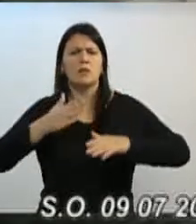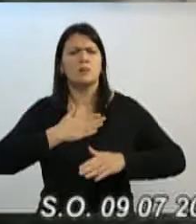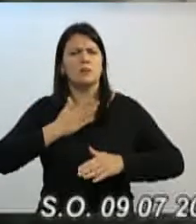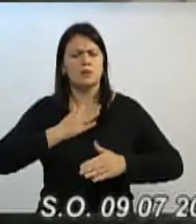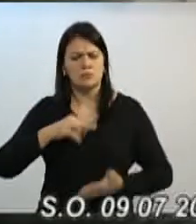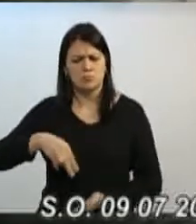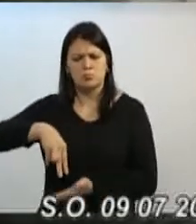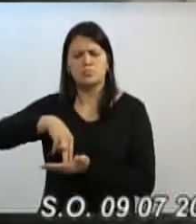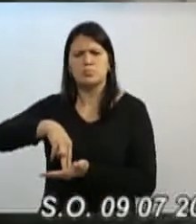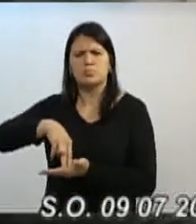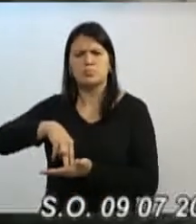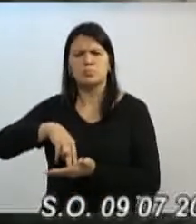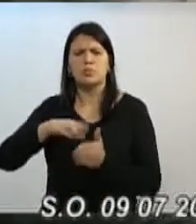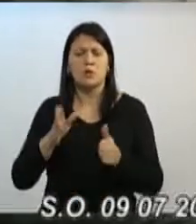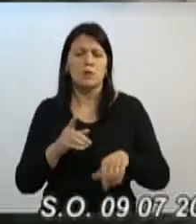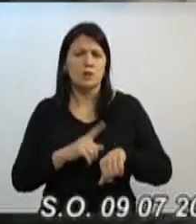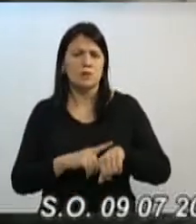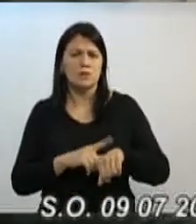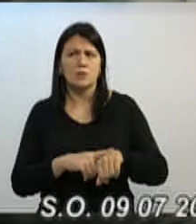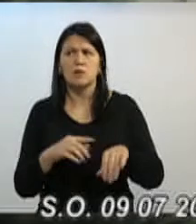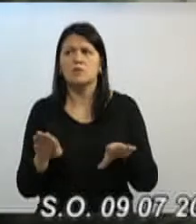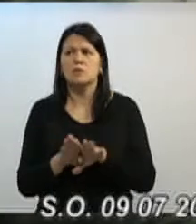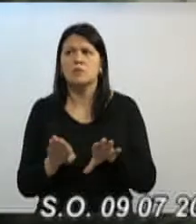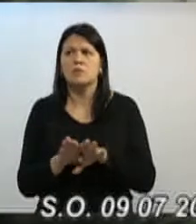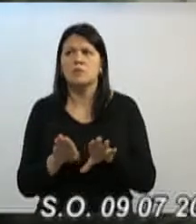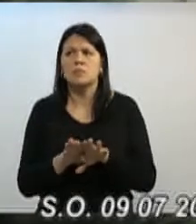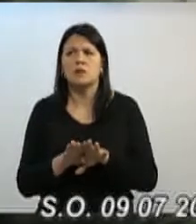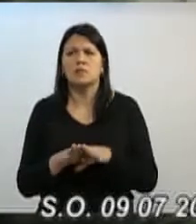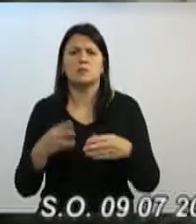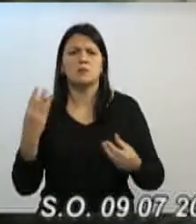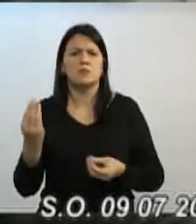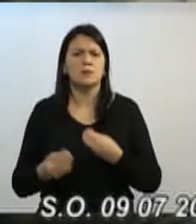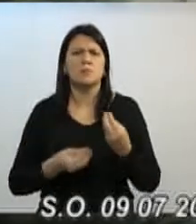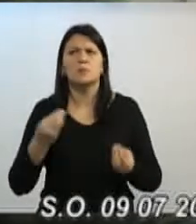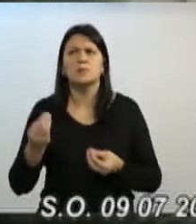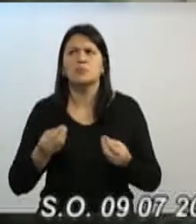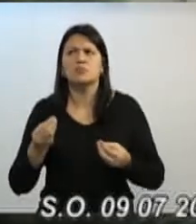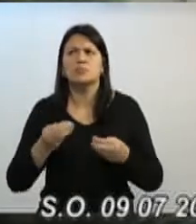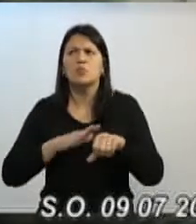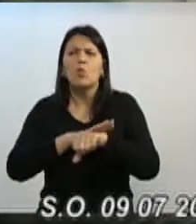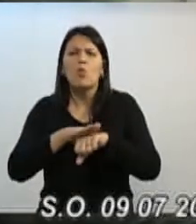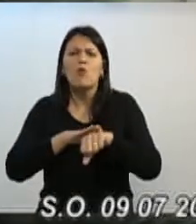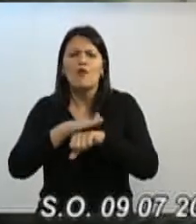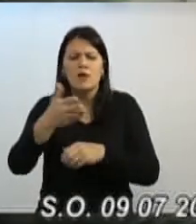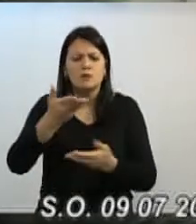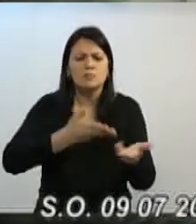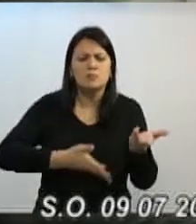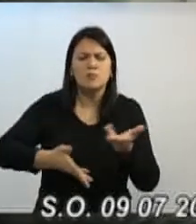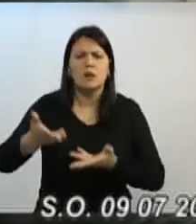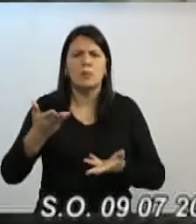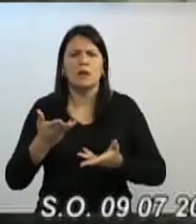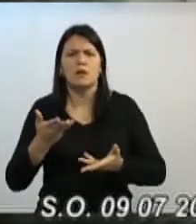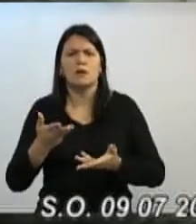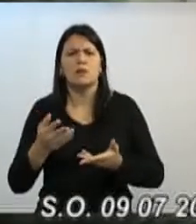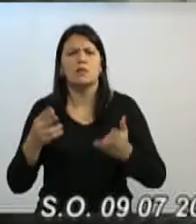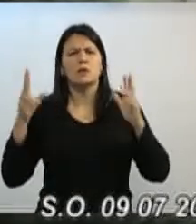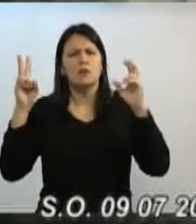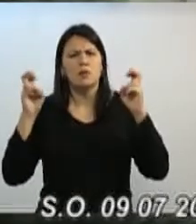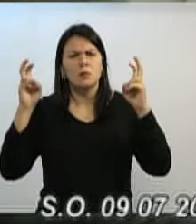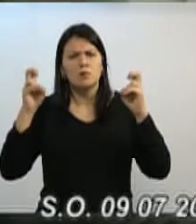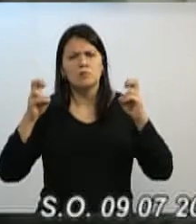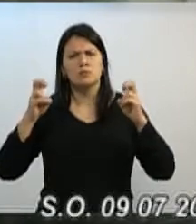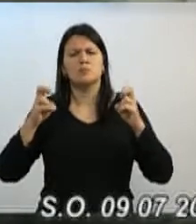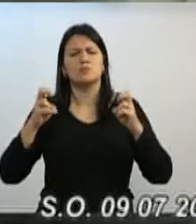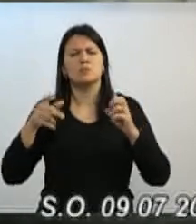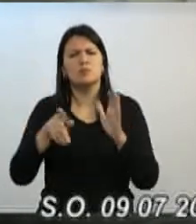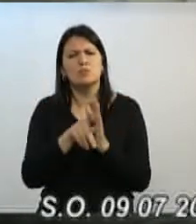minhas considerações nesse momento, e tentar aqui ampliar até uma frente de diálogo, vereador Alexandre Matias, em relação a umas questões do executivo.